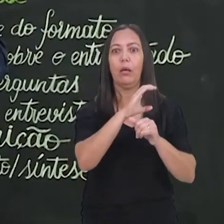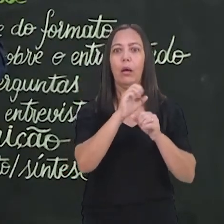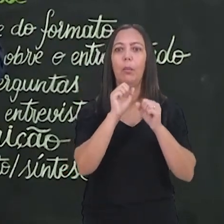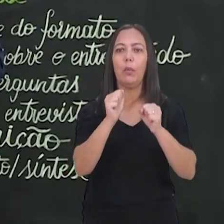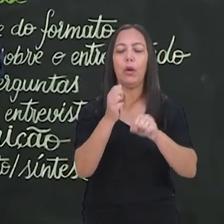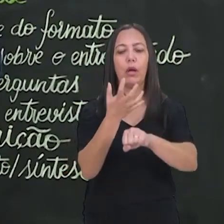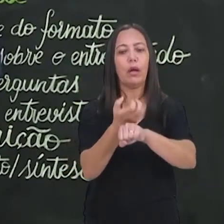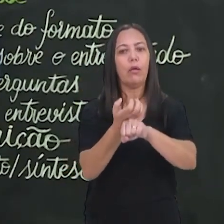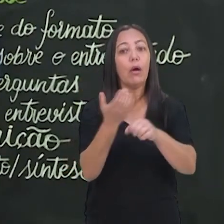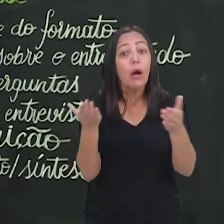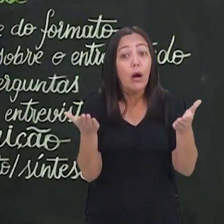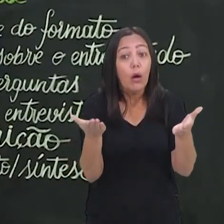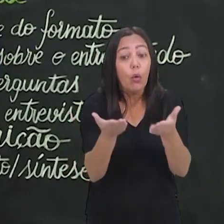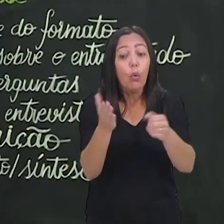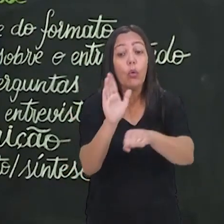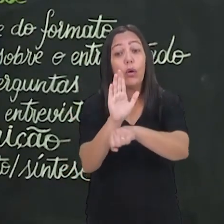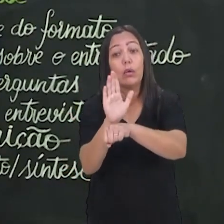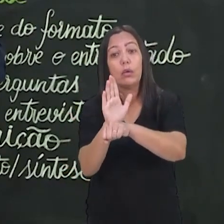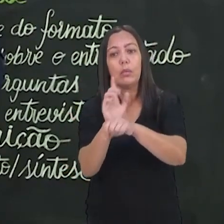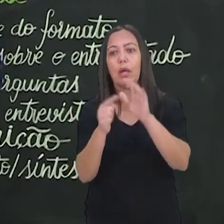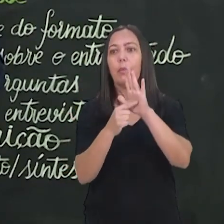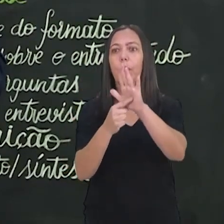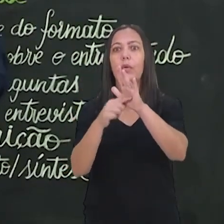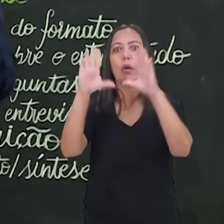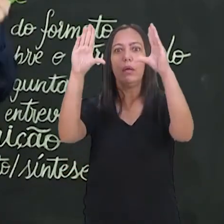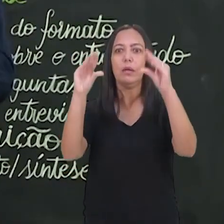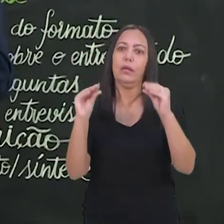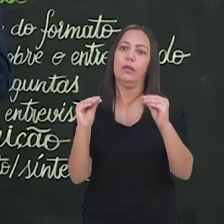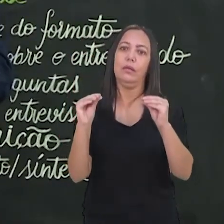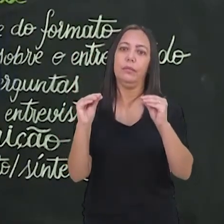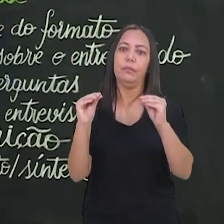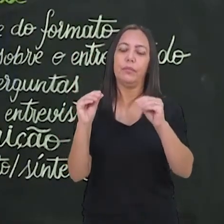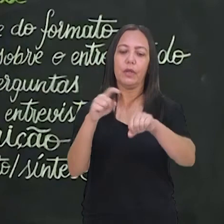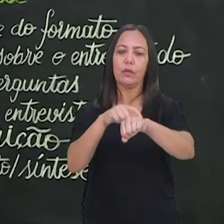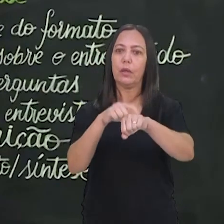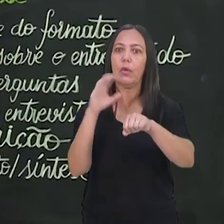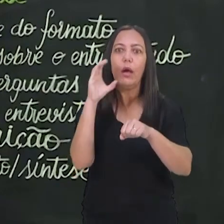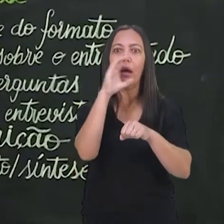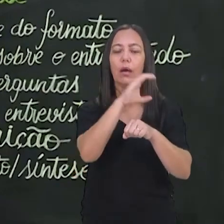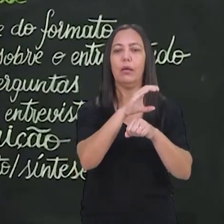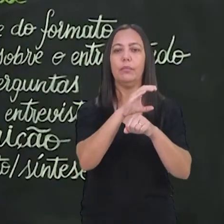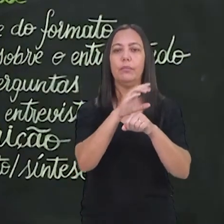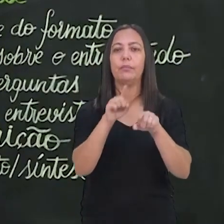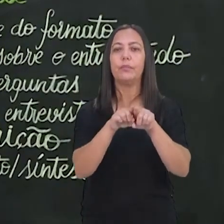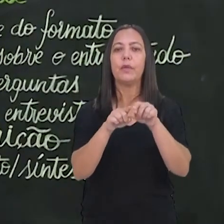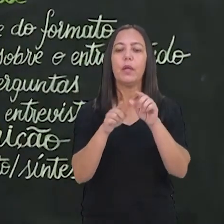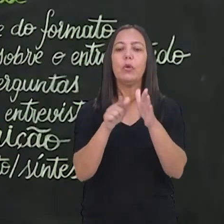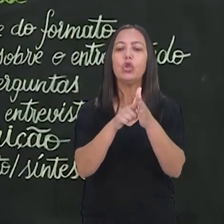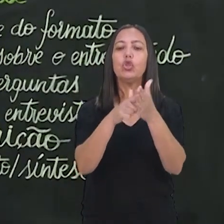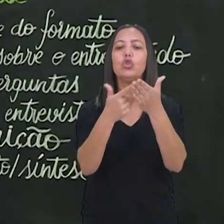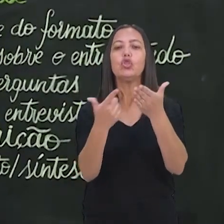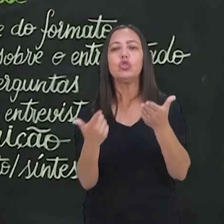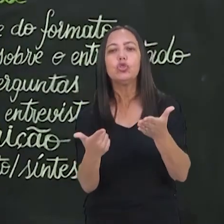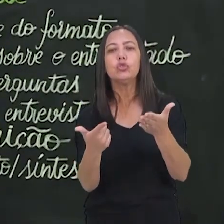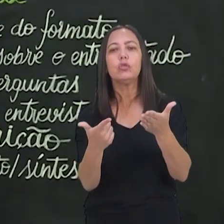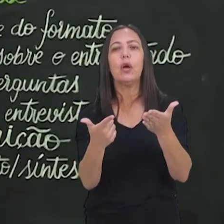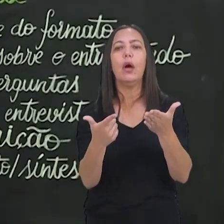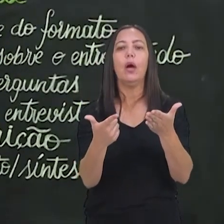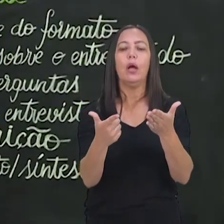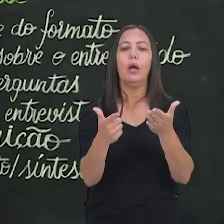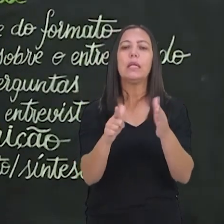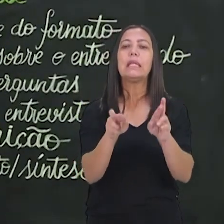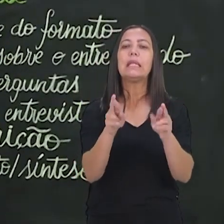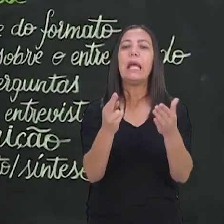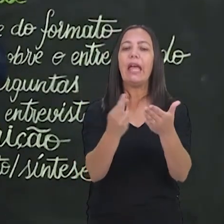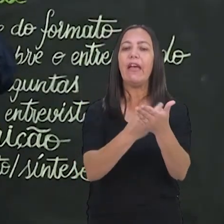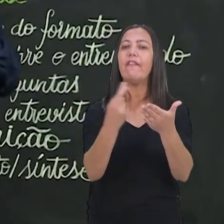ter sido gravada hoje, a entrevista hoje à tarde, para ser exibida hoje à noite. Então, esse tempo ele é muito corrido. No caso de jornais e revistas impressos, especialmente